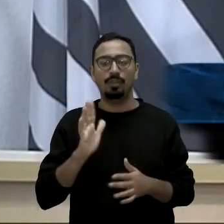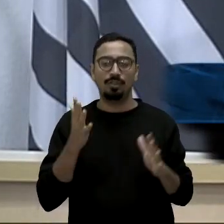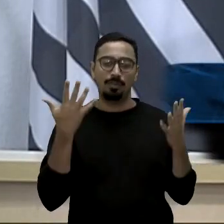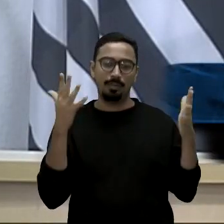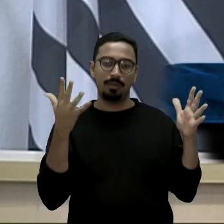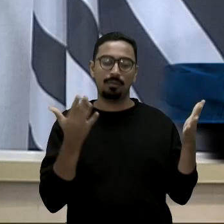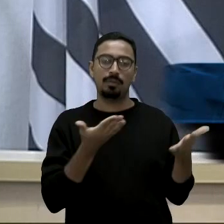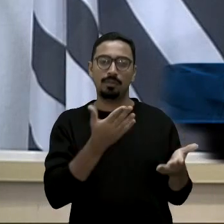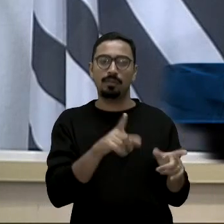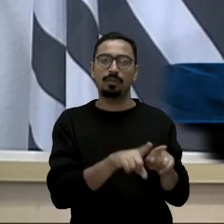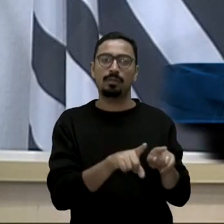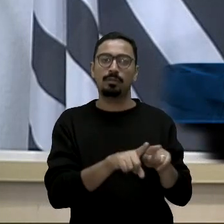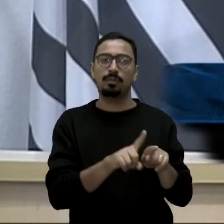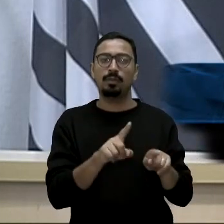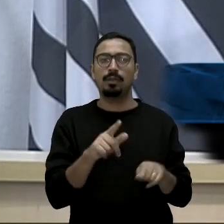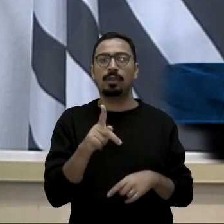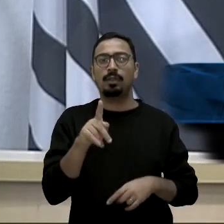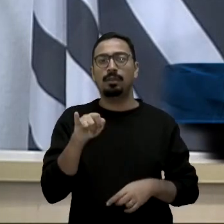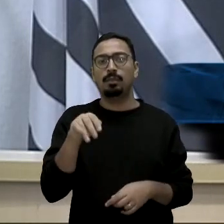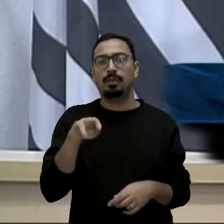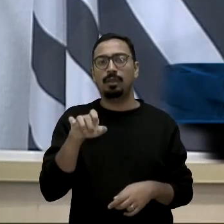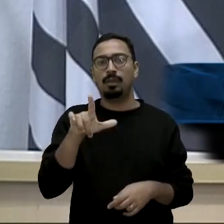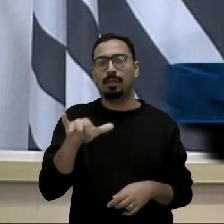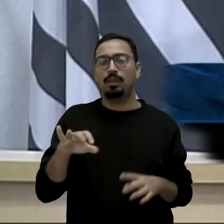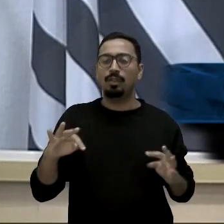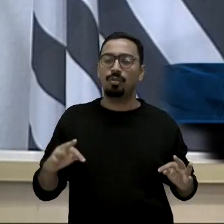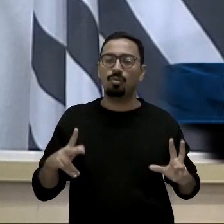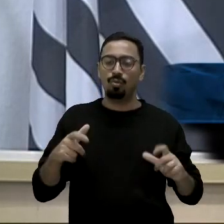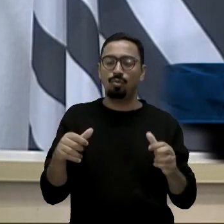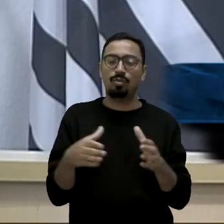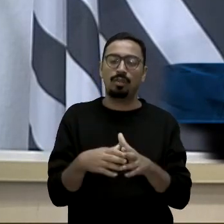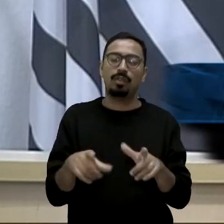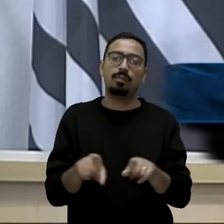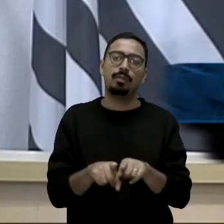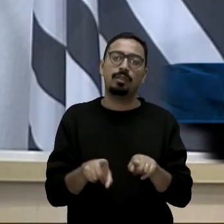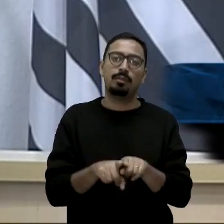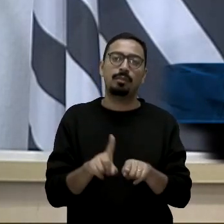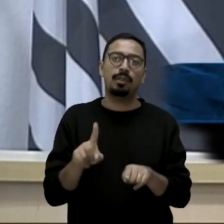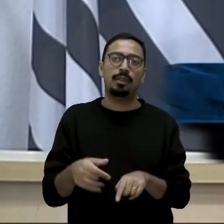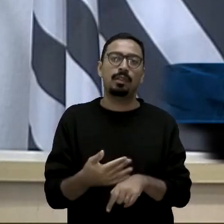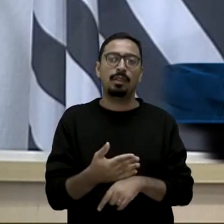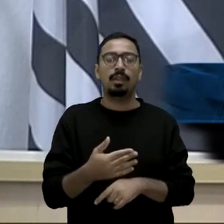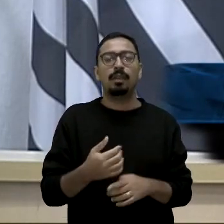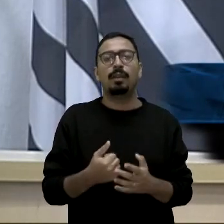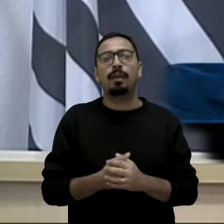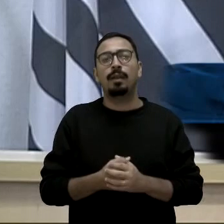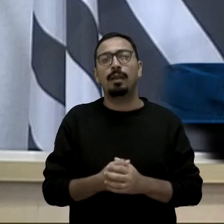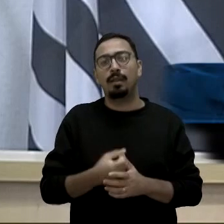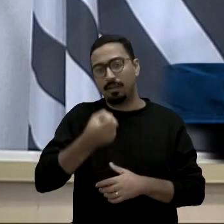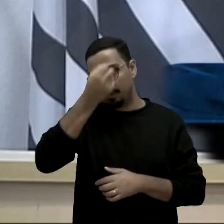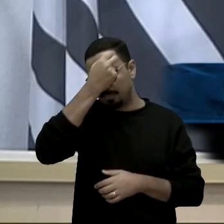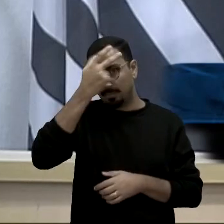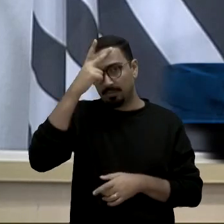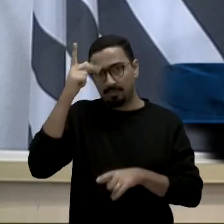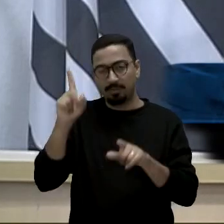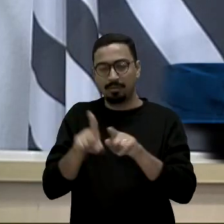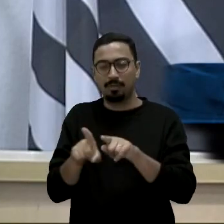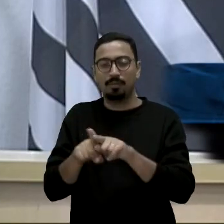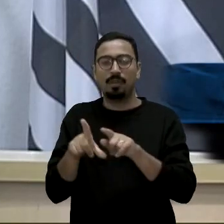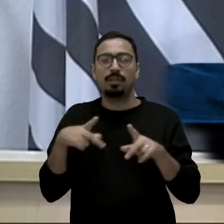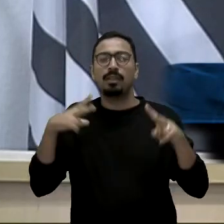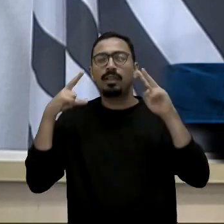de mão ao secretário Pinelli, toda a sua equipe, ao prefeito municipal, por finalmente ter um